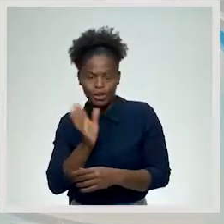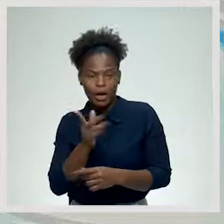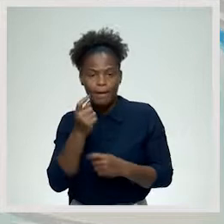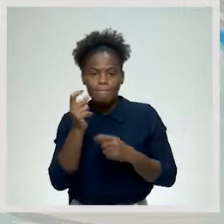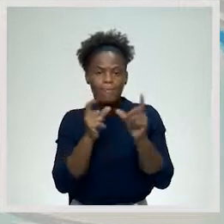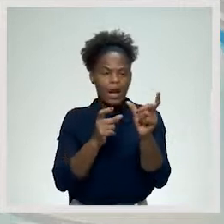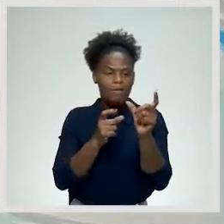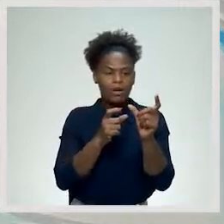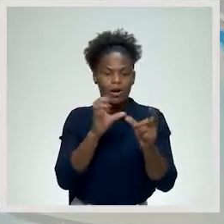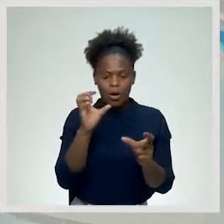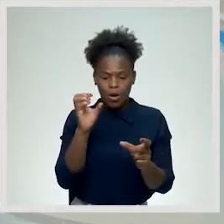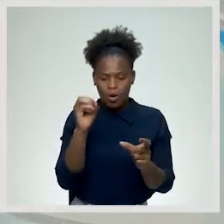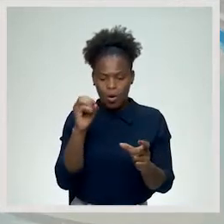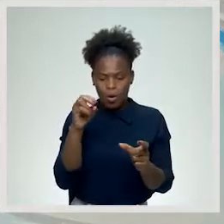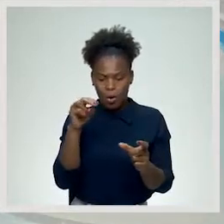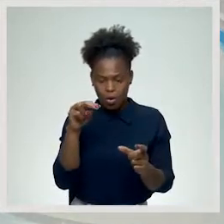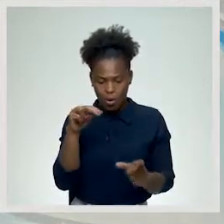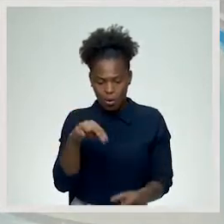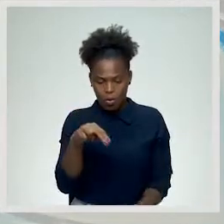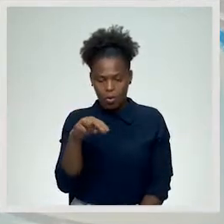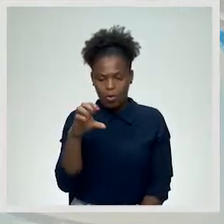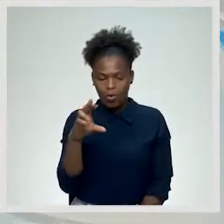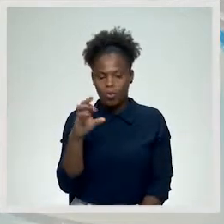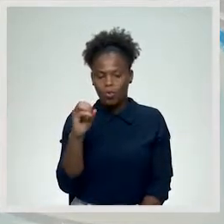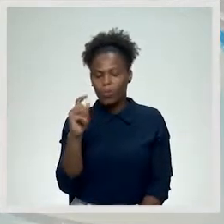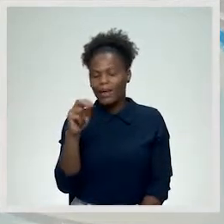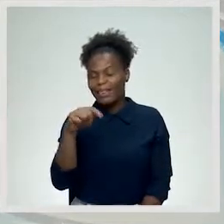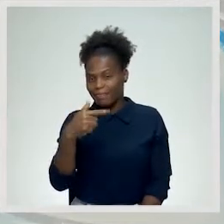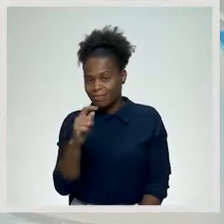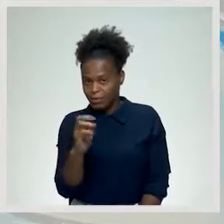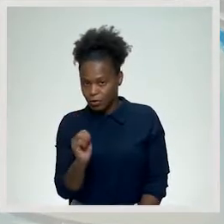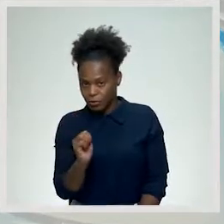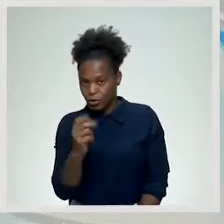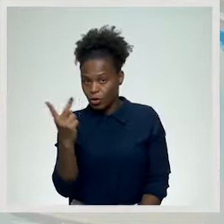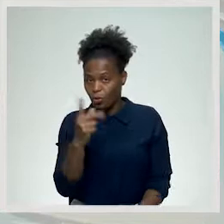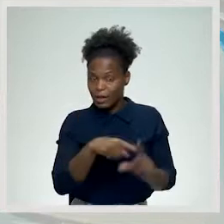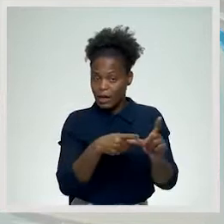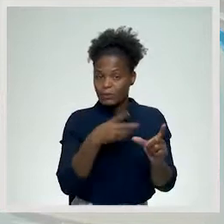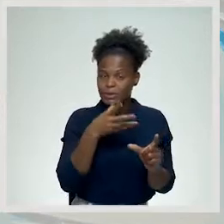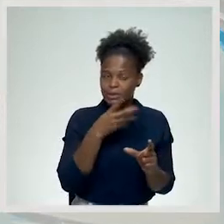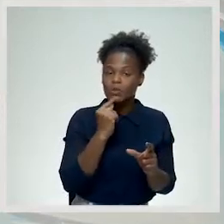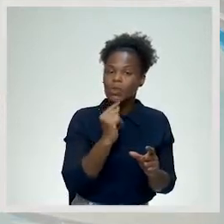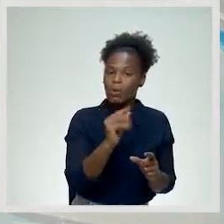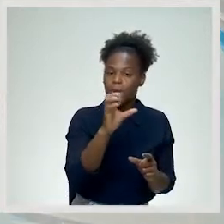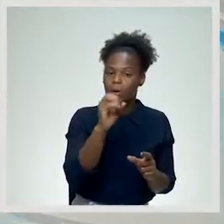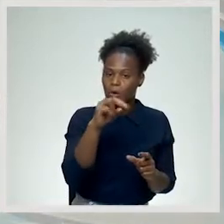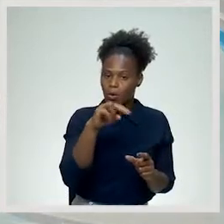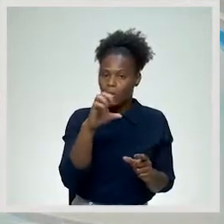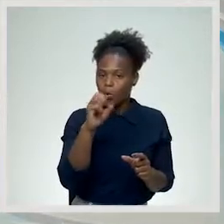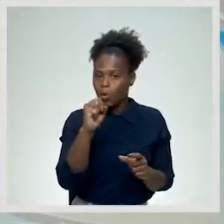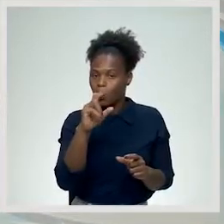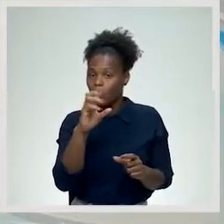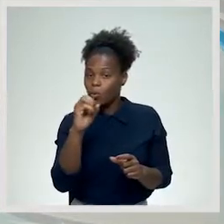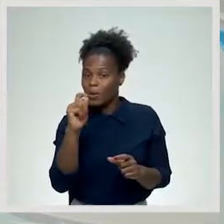expressão congruentes. Dois ângulos dizem-se congruentes quando têm a